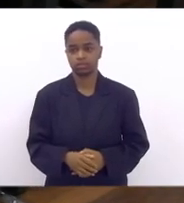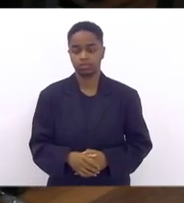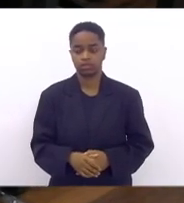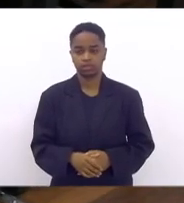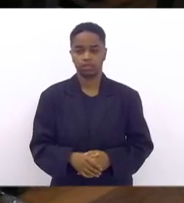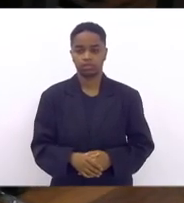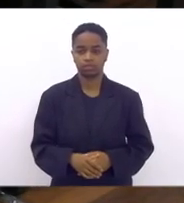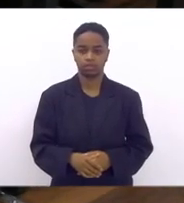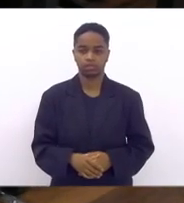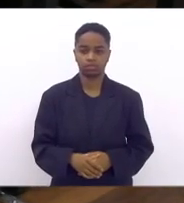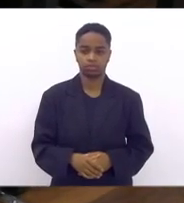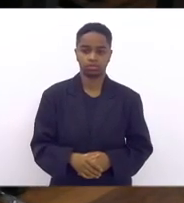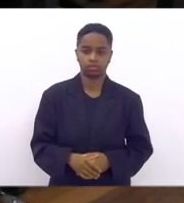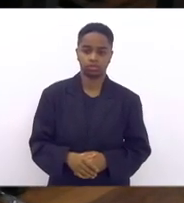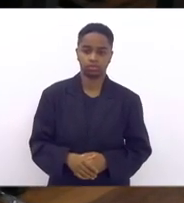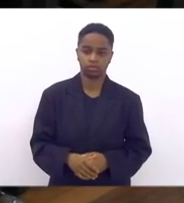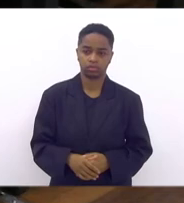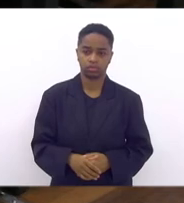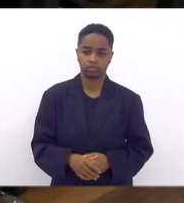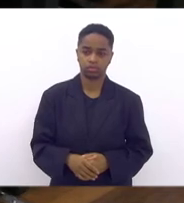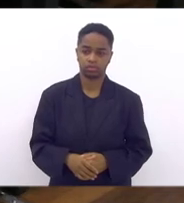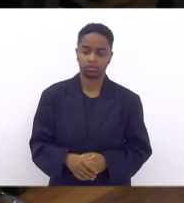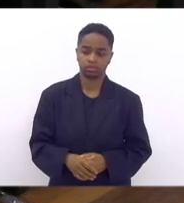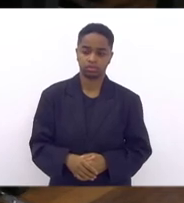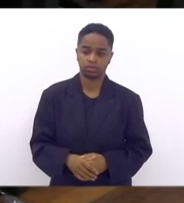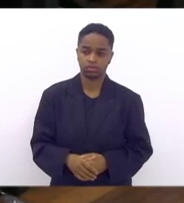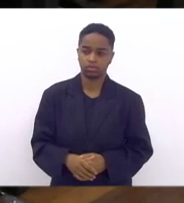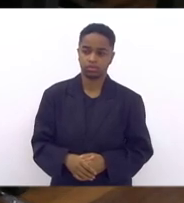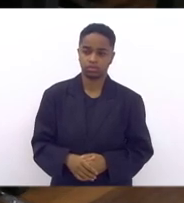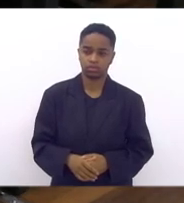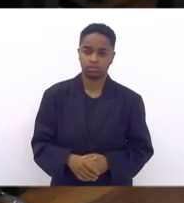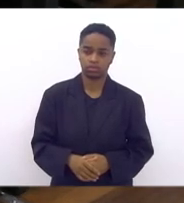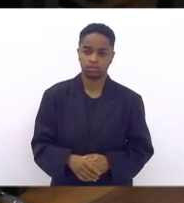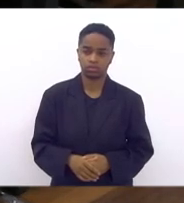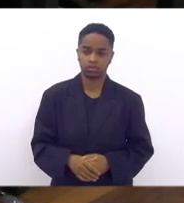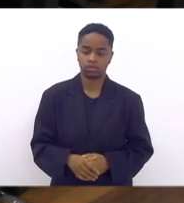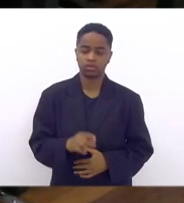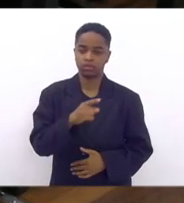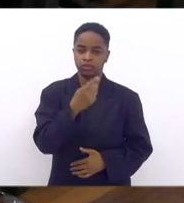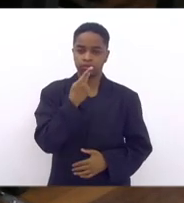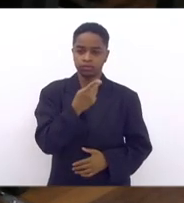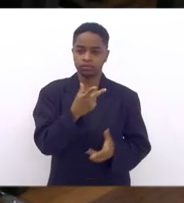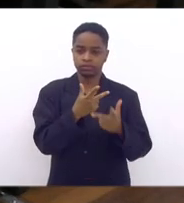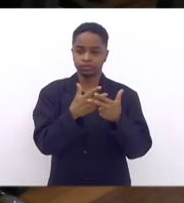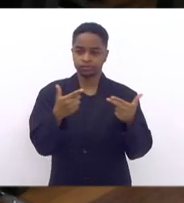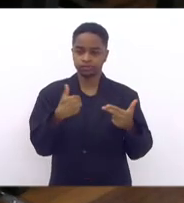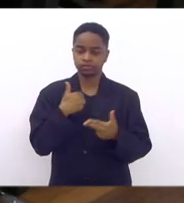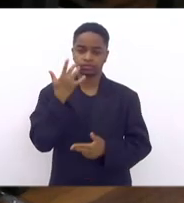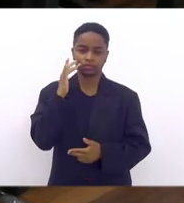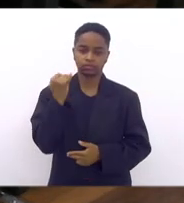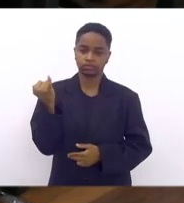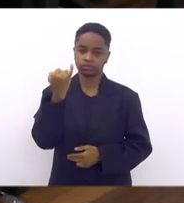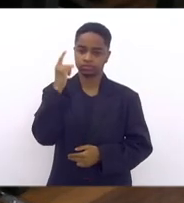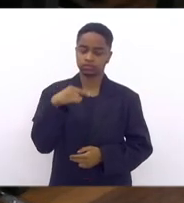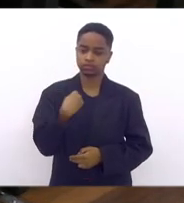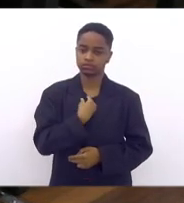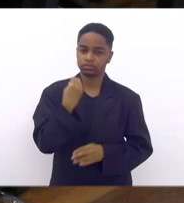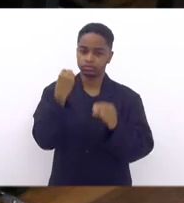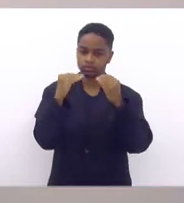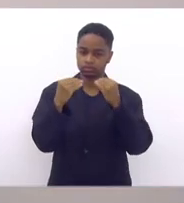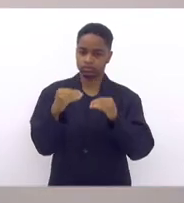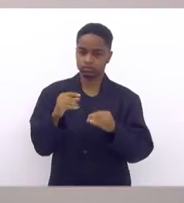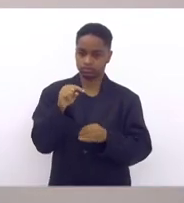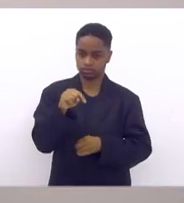fez uma fal colação pode pode falar você fez uma ponderação que eu acho que é fundamental a gente colocar aqui que o